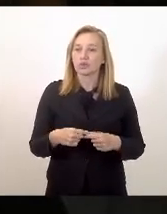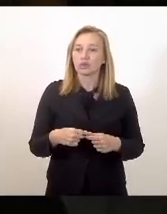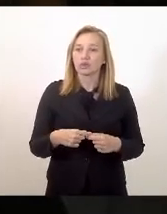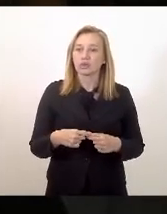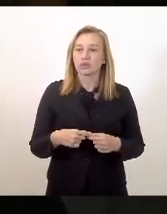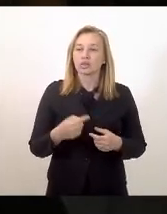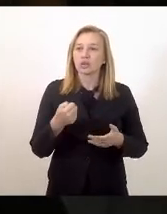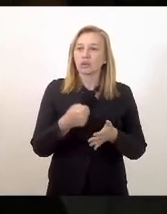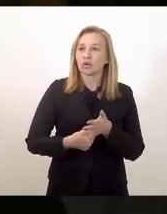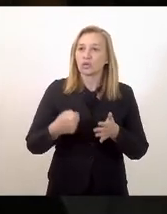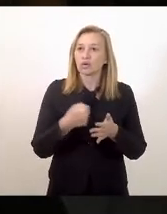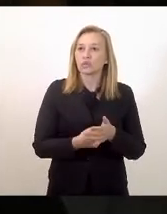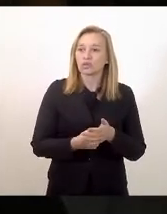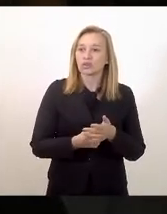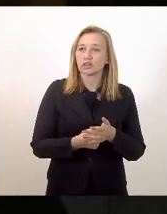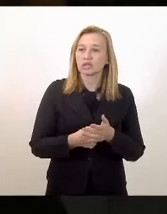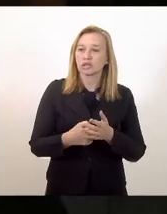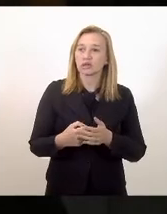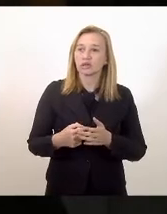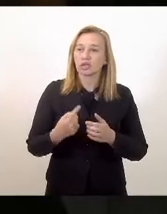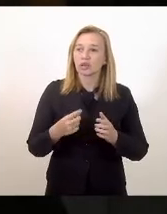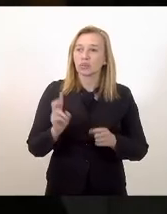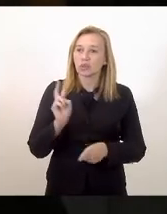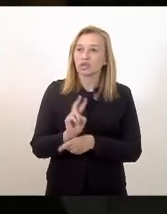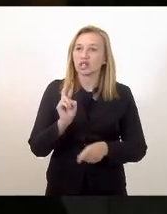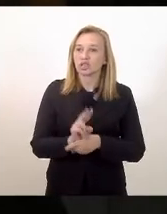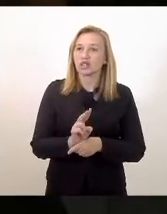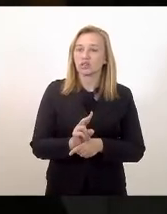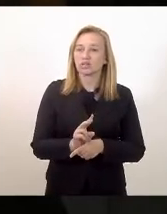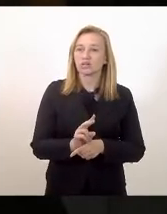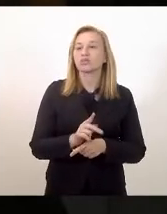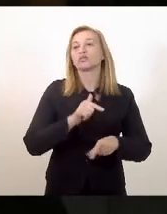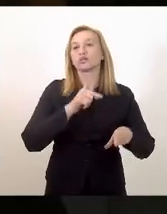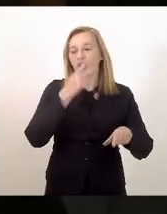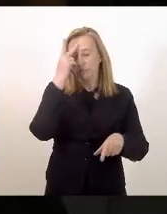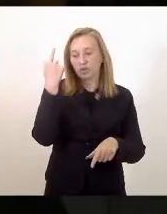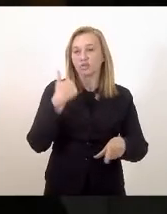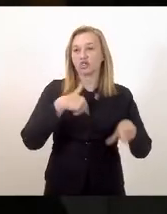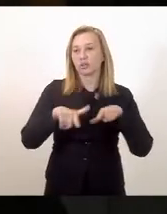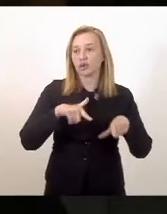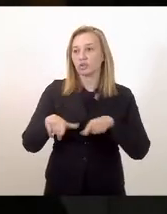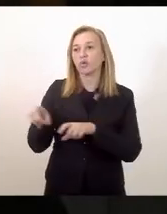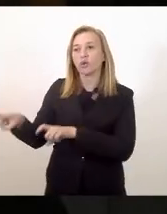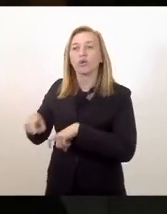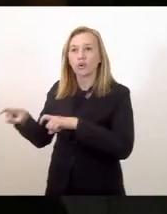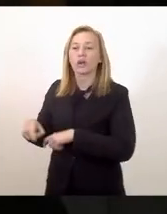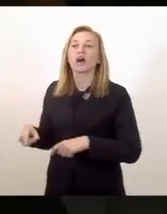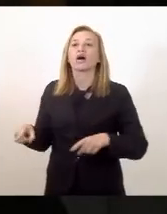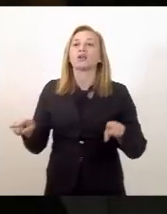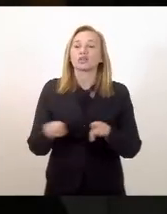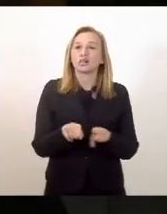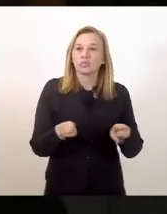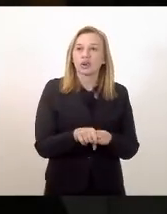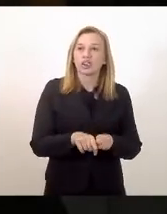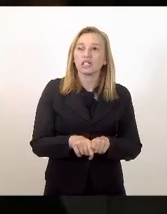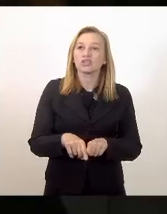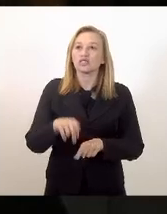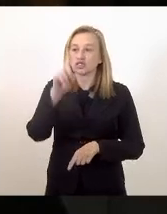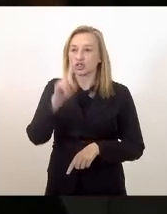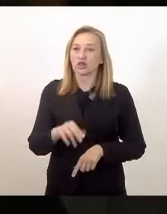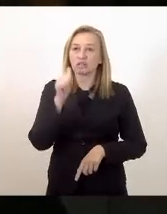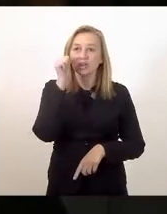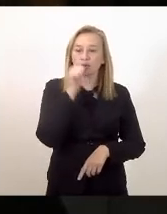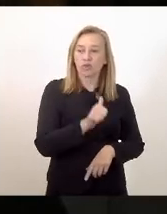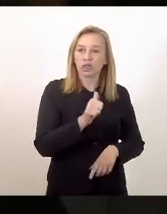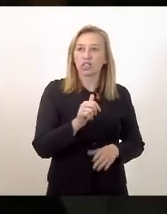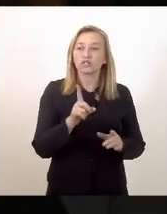consistente, permanente, em defesa dos trabalhadores e trabalhadoras rurais, em defesa dos direitos humanos, em defesa da cidadania e dos direitos das mulheres. Então, assim,